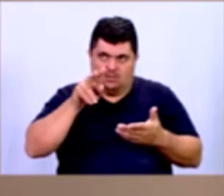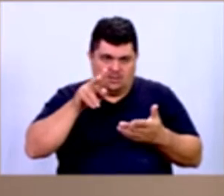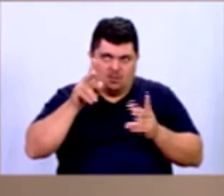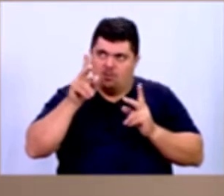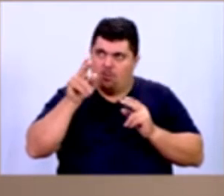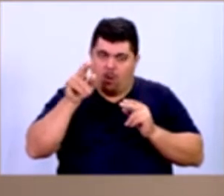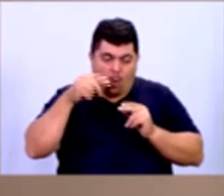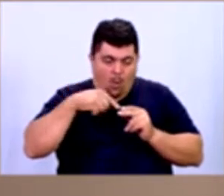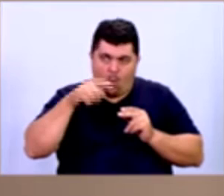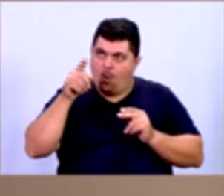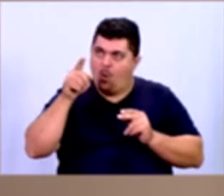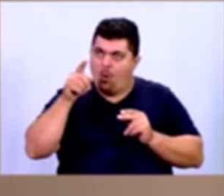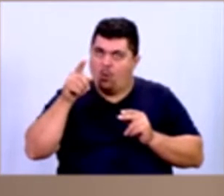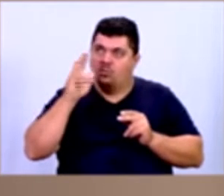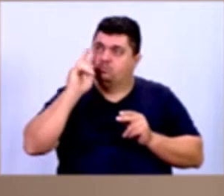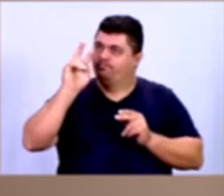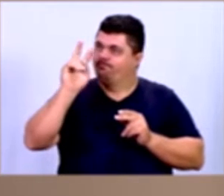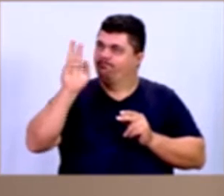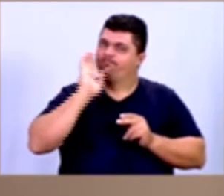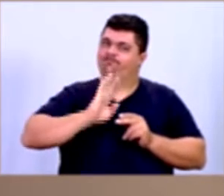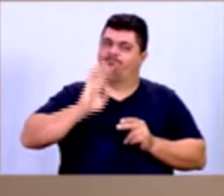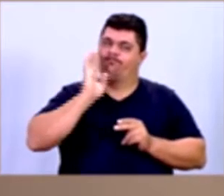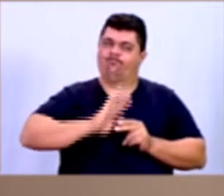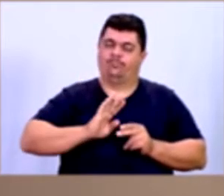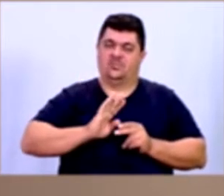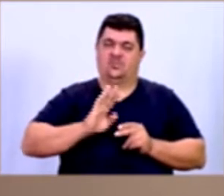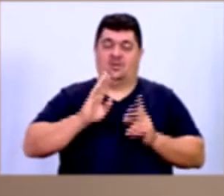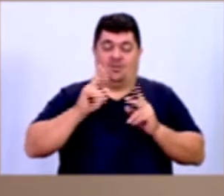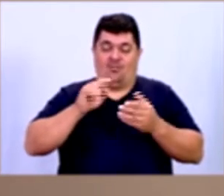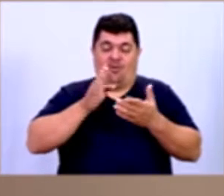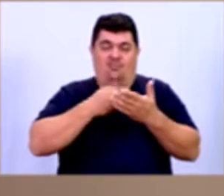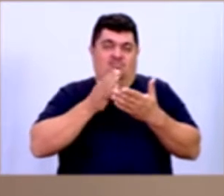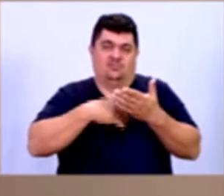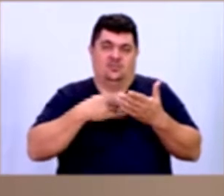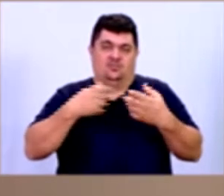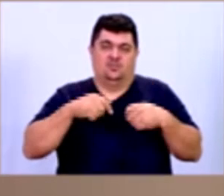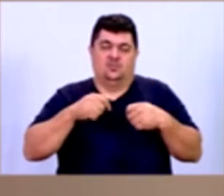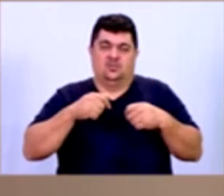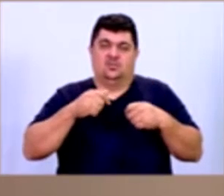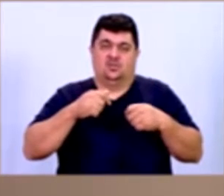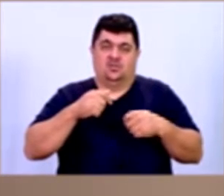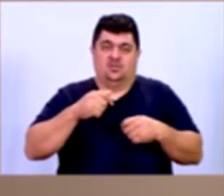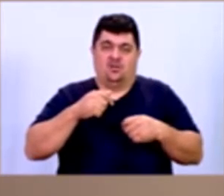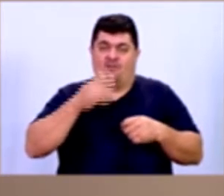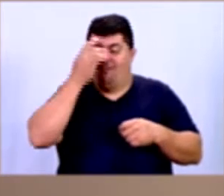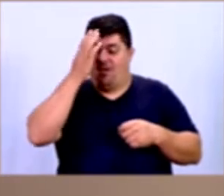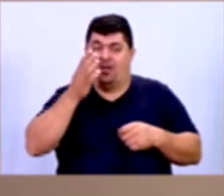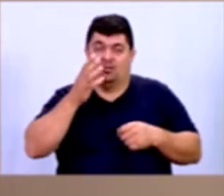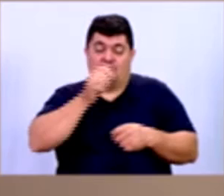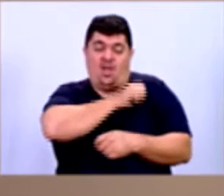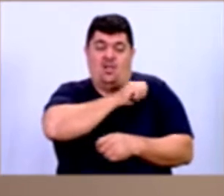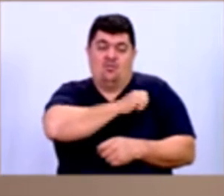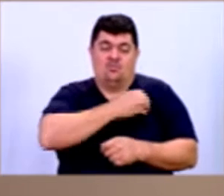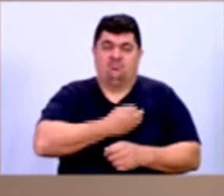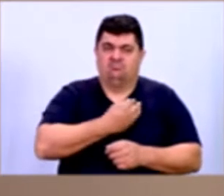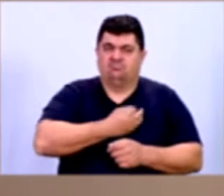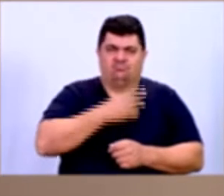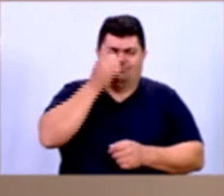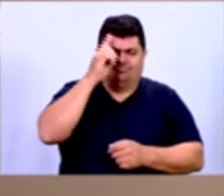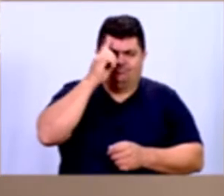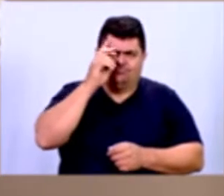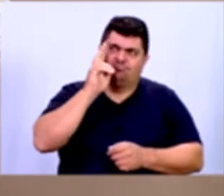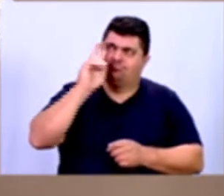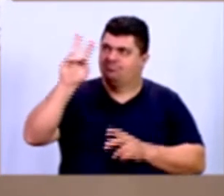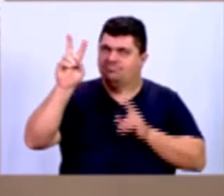materiais escritos ou ao livro didático, alguma coisa que o aluno tenha facilidade de vivenciar no seu